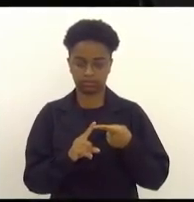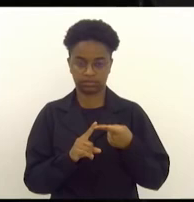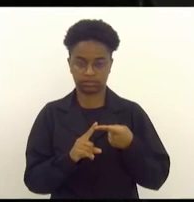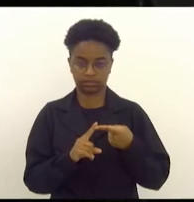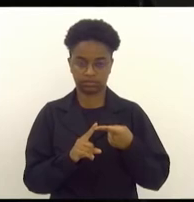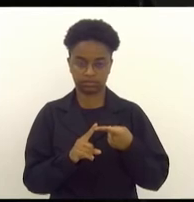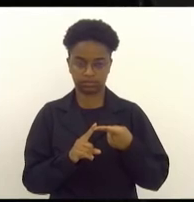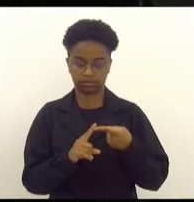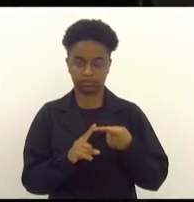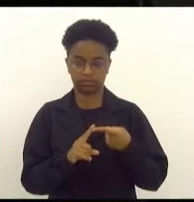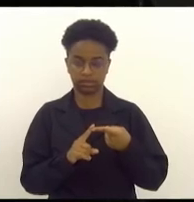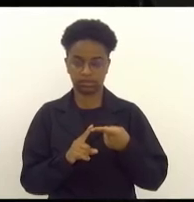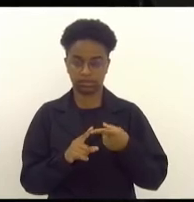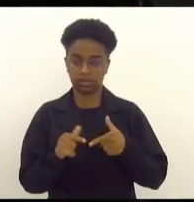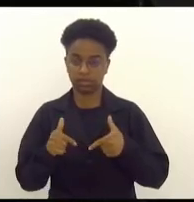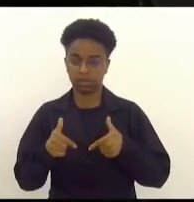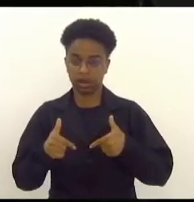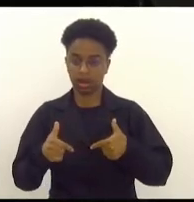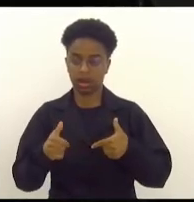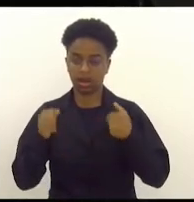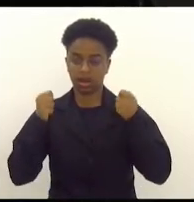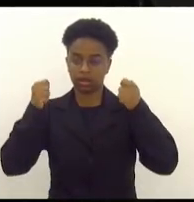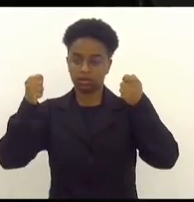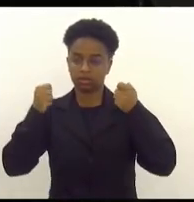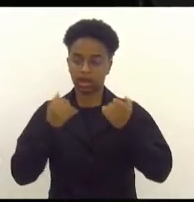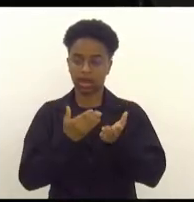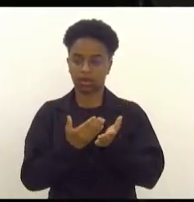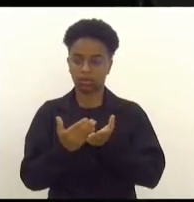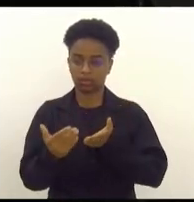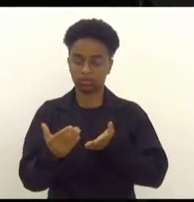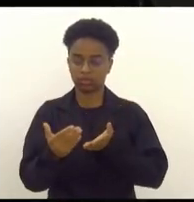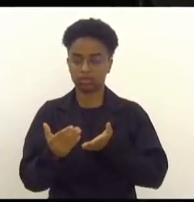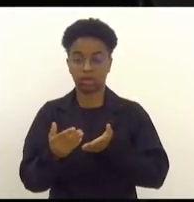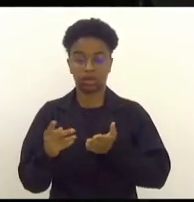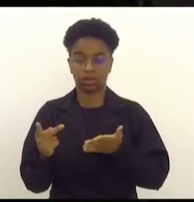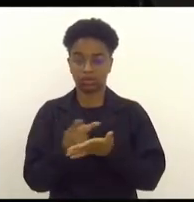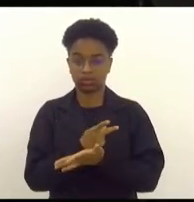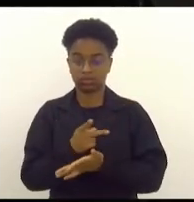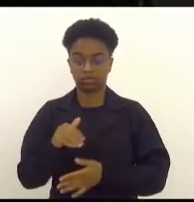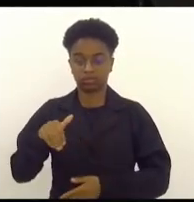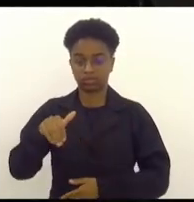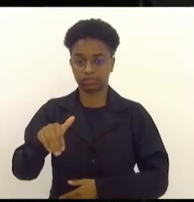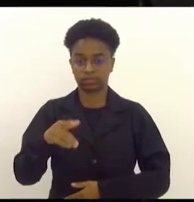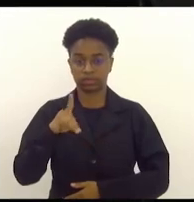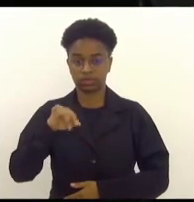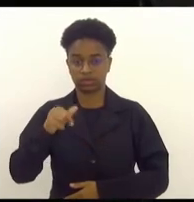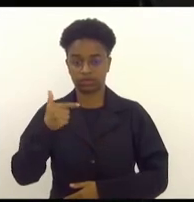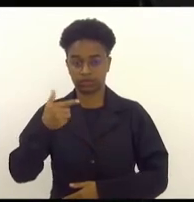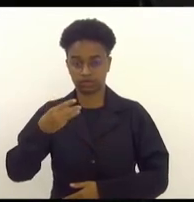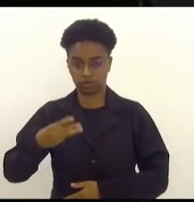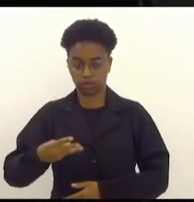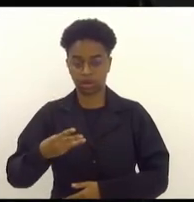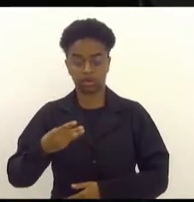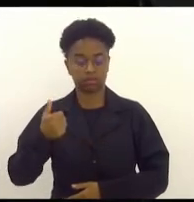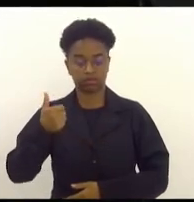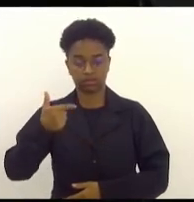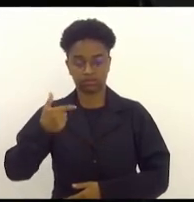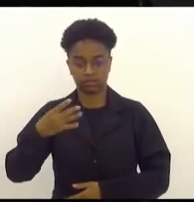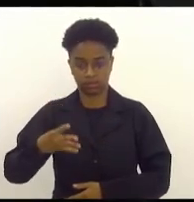é o ato que irá ocorrer nesse próximo dia 24 30 feira na Candelária quanto a violência policial de